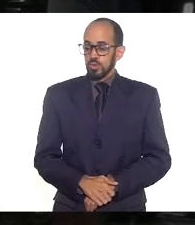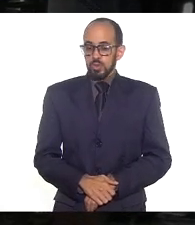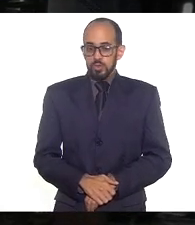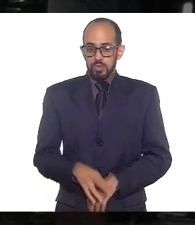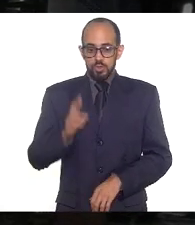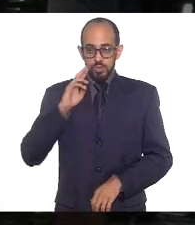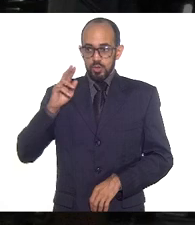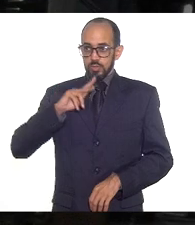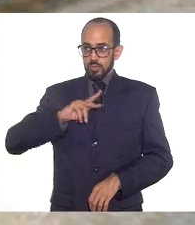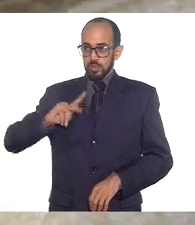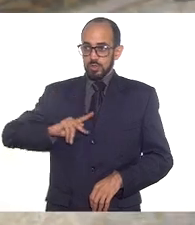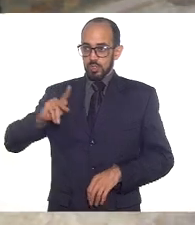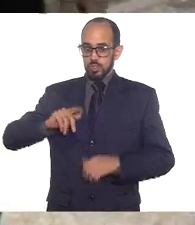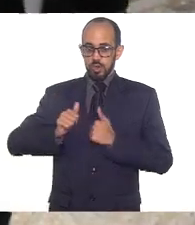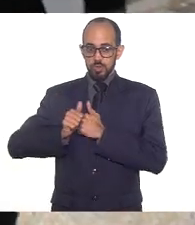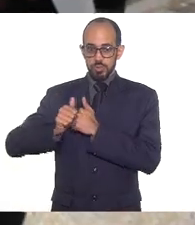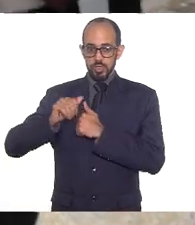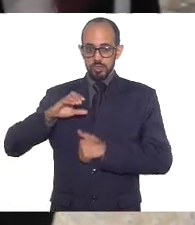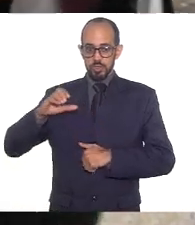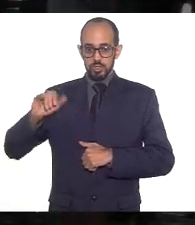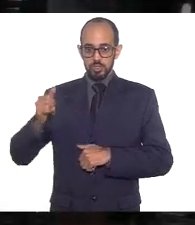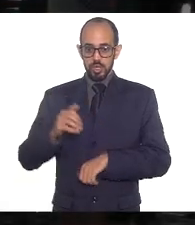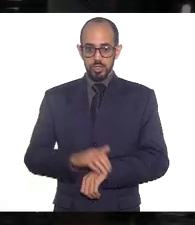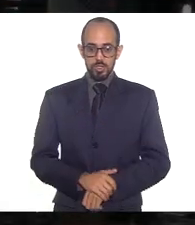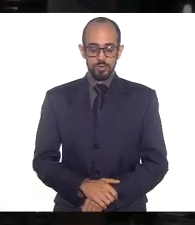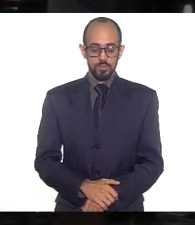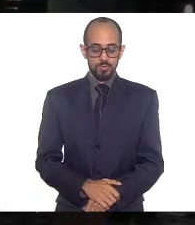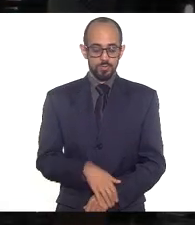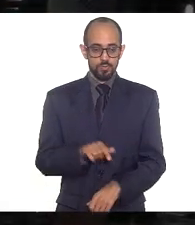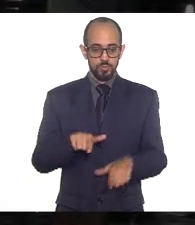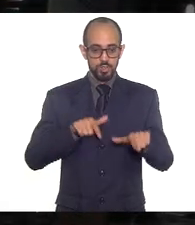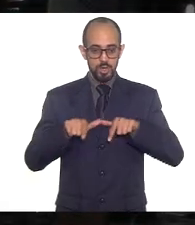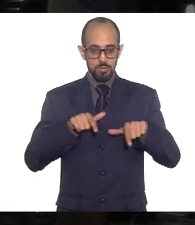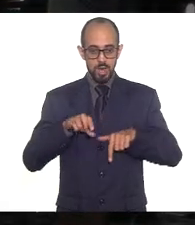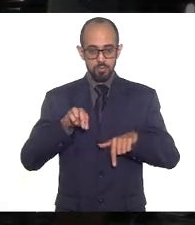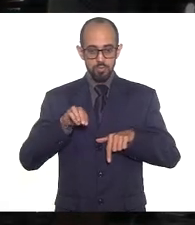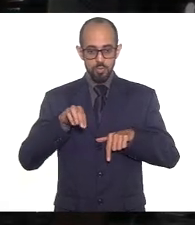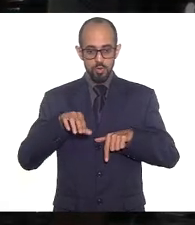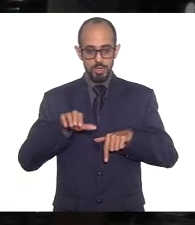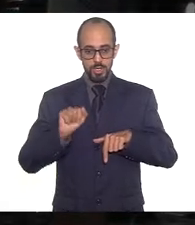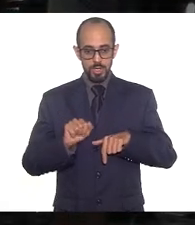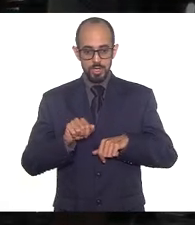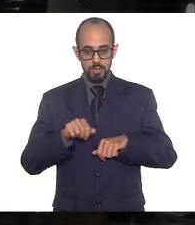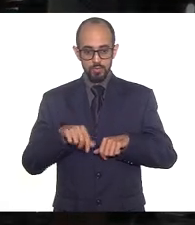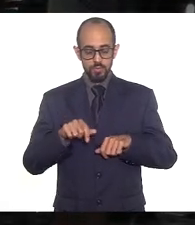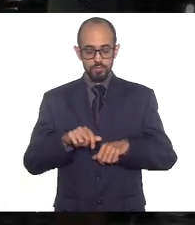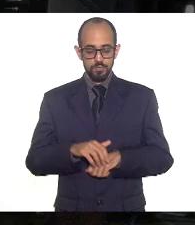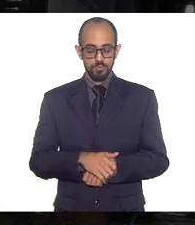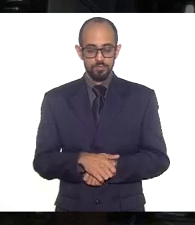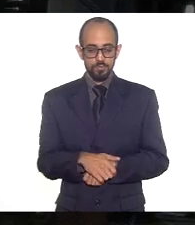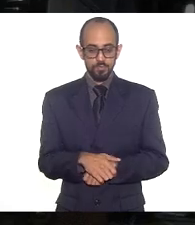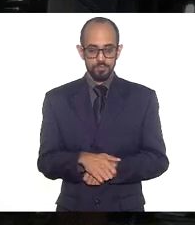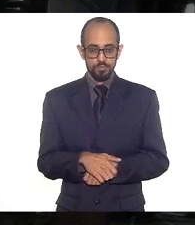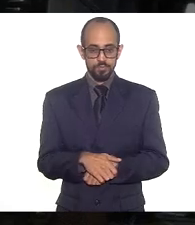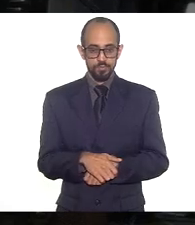o presidente acompanho o parecer da ccj pela comissão de trabalho Deputado a Mônica Francisco